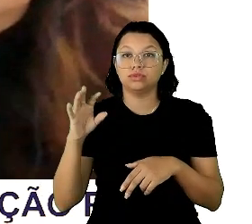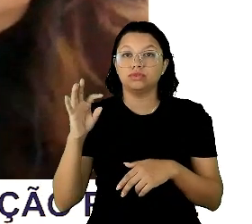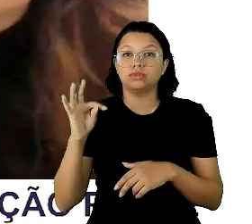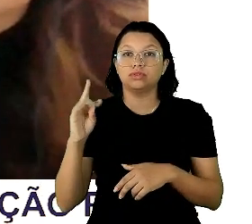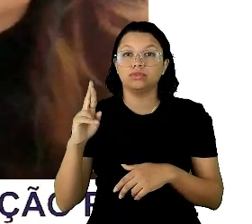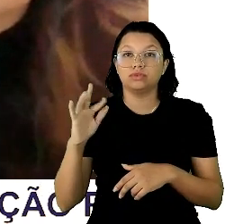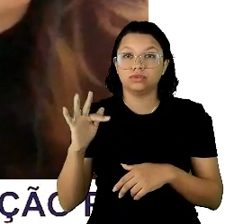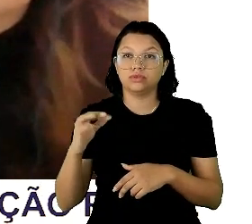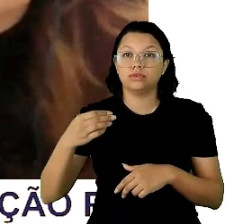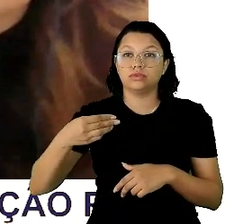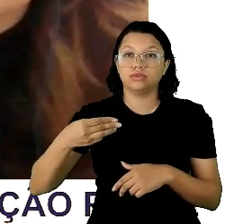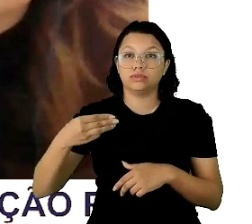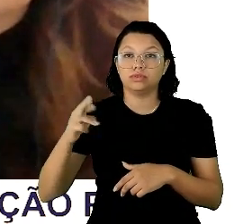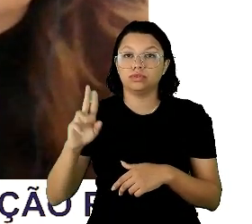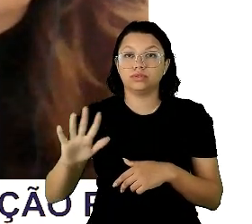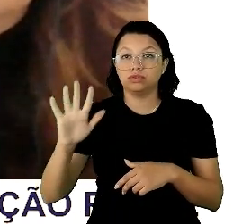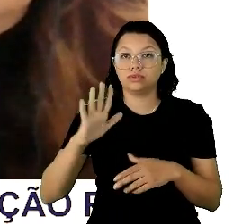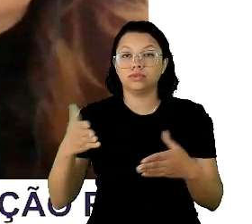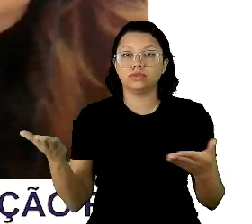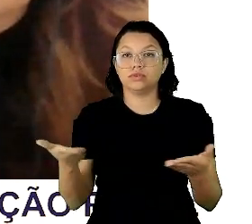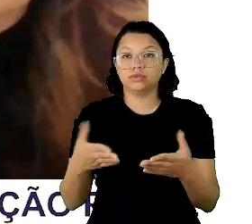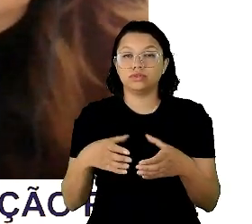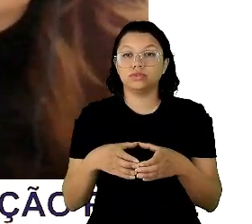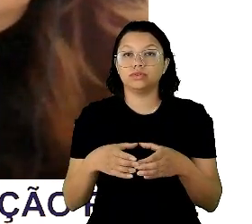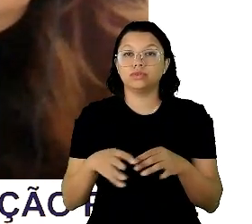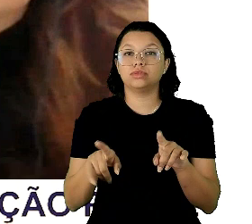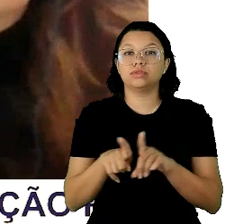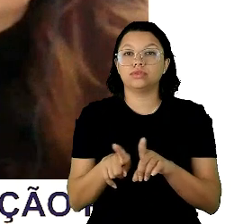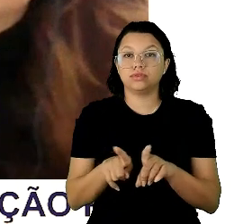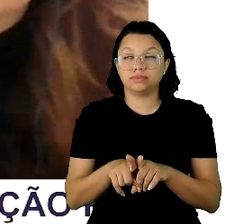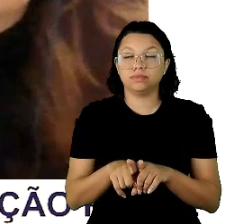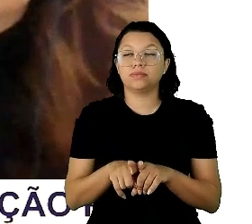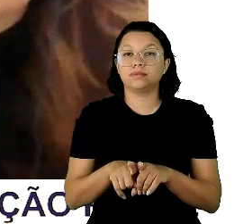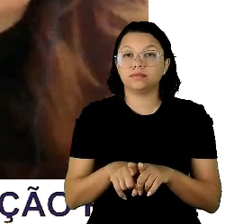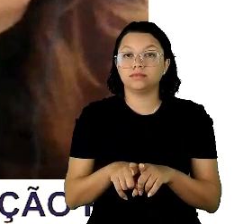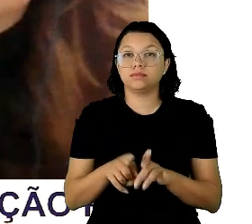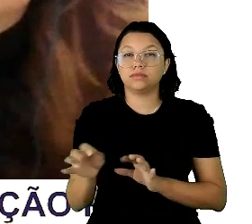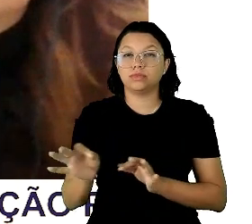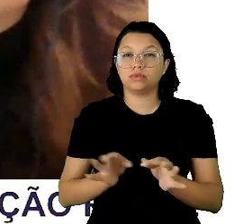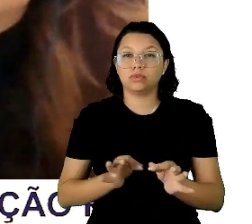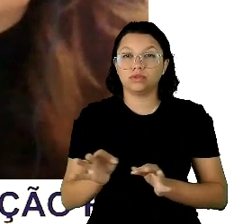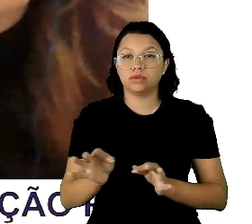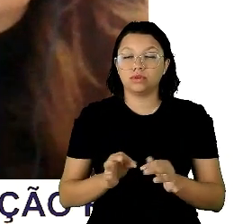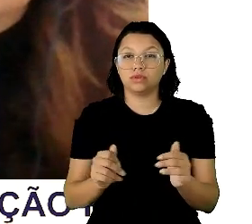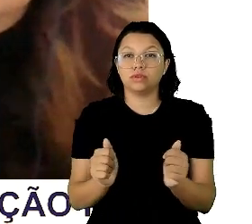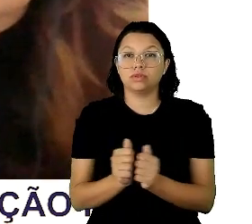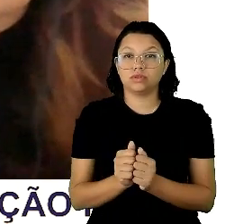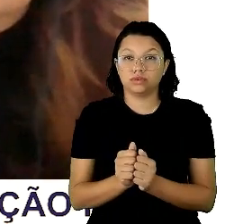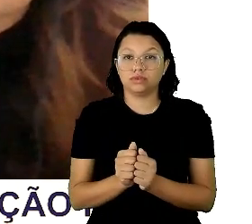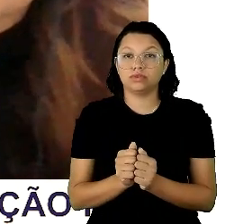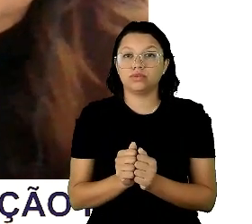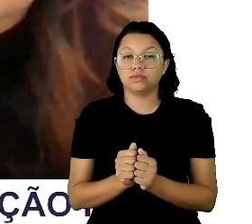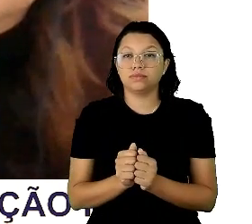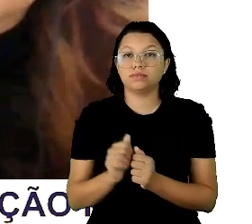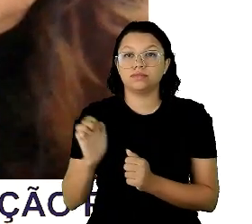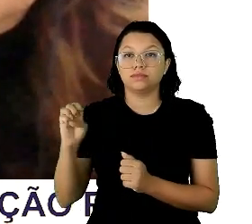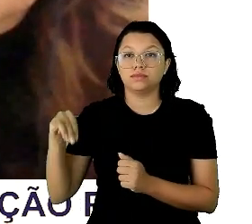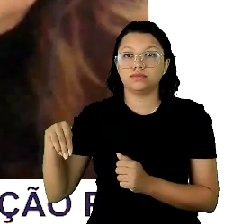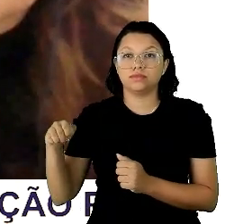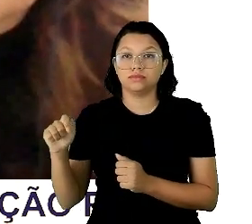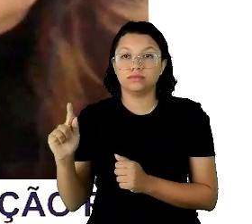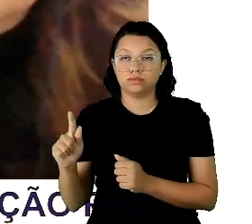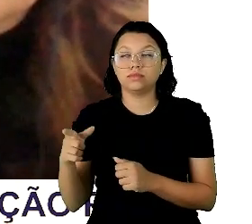Terceira Região, essa comissão que também está organizando, juntamente com a EMAG, a